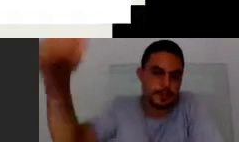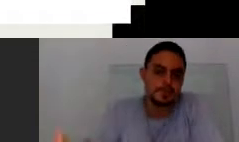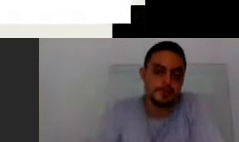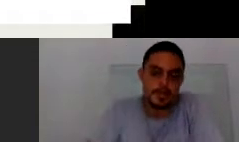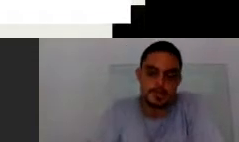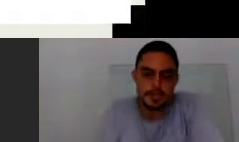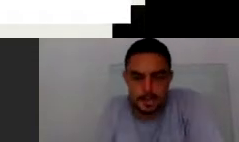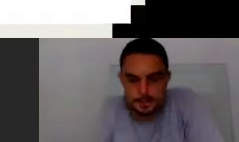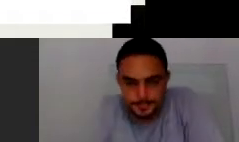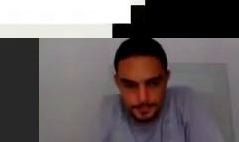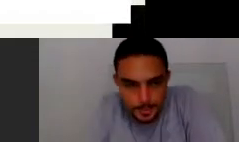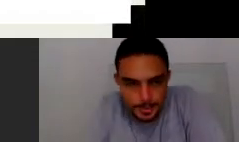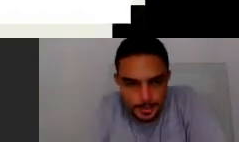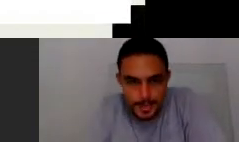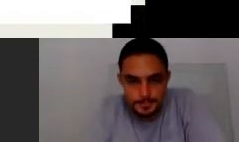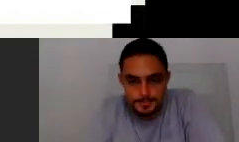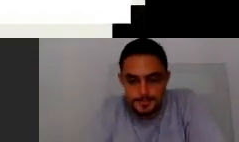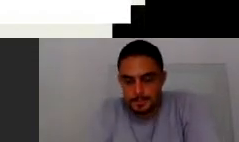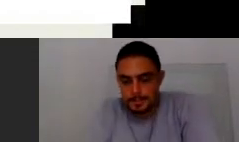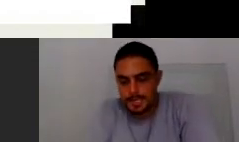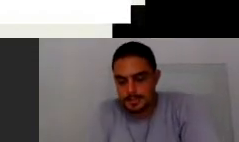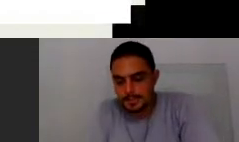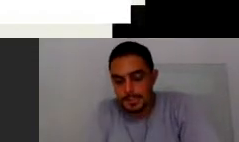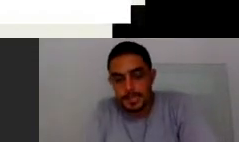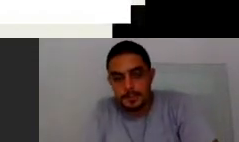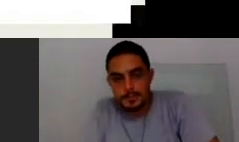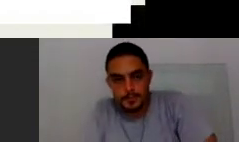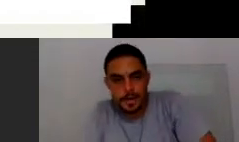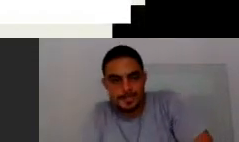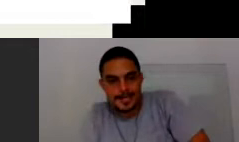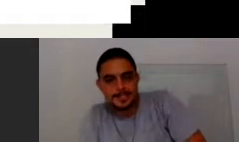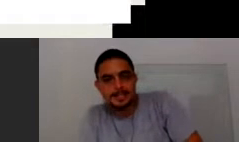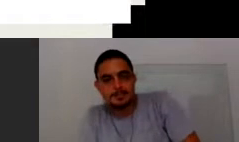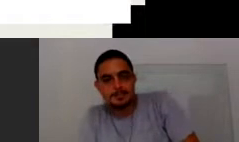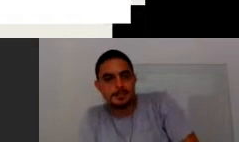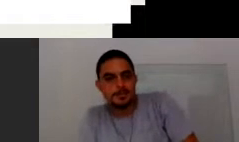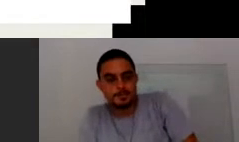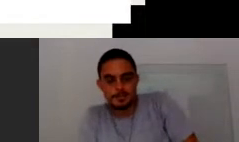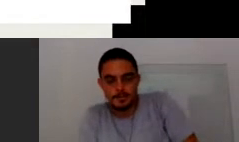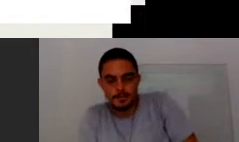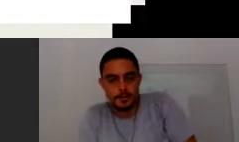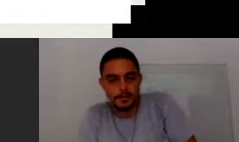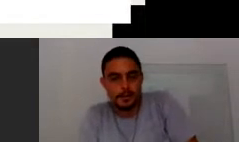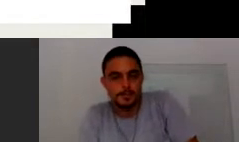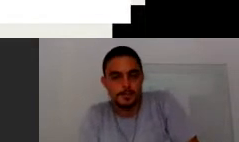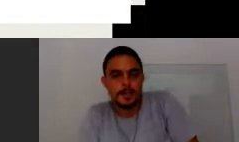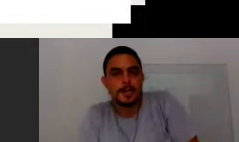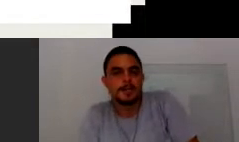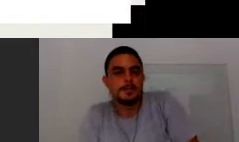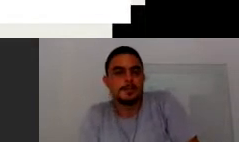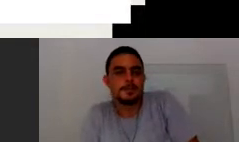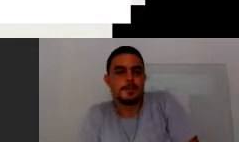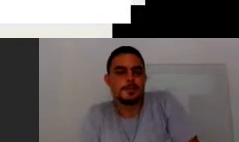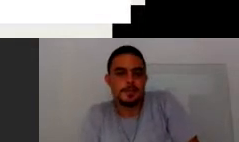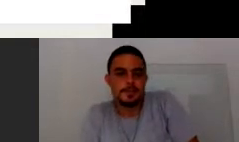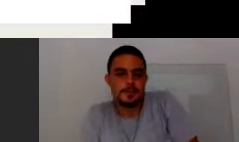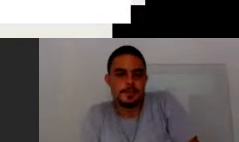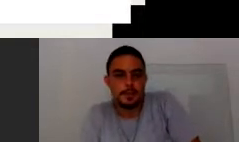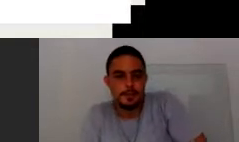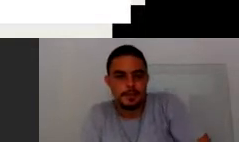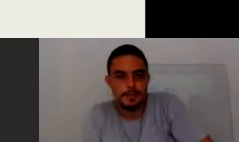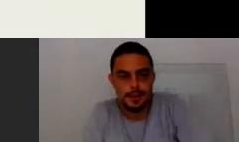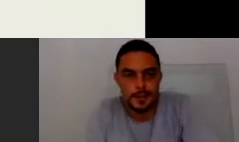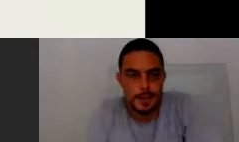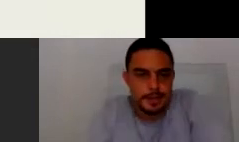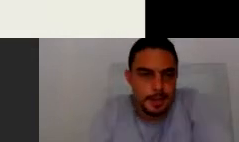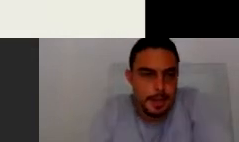porque vai aumentando a quantidade de água. Ok? Beleza? Nós vamos falar bastante sobre isso, inclusive nós vamos calcular umas tabelas aí, mas vocês vão ver, isso vai